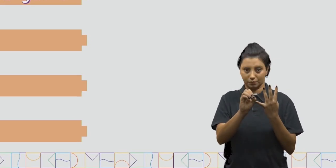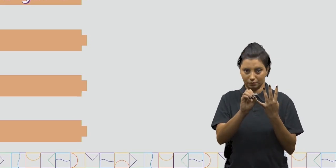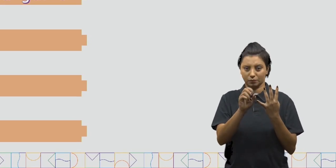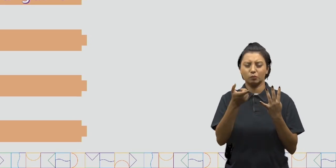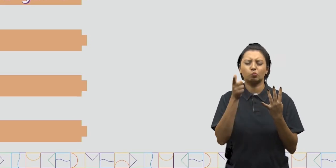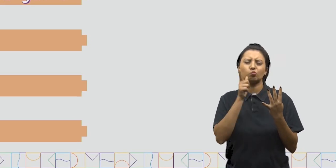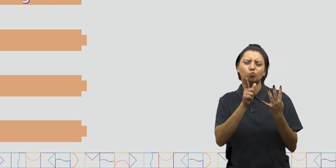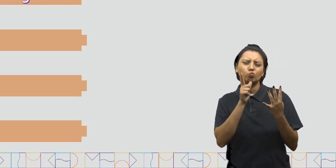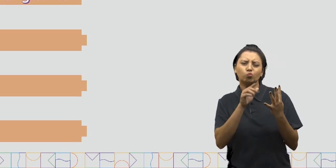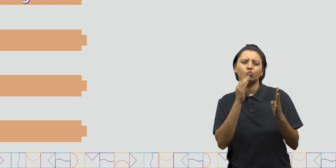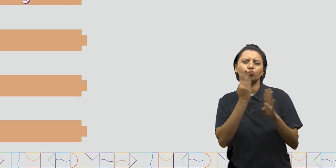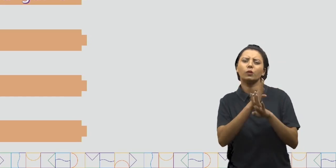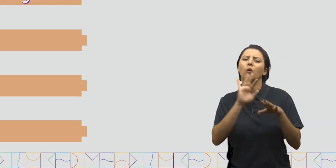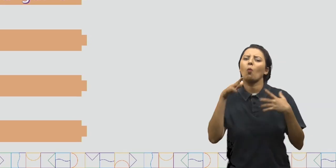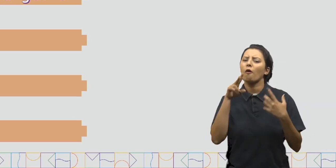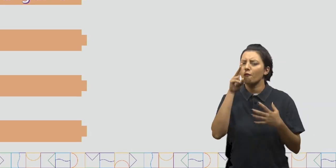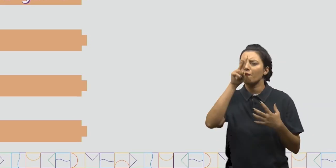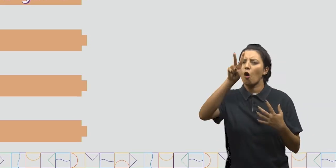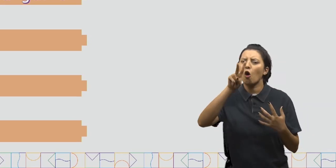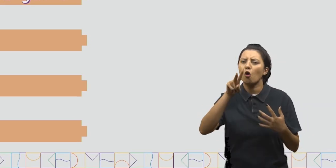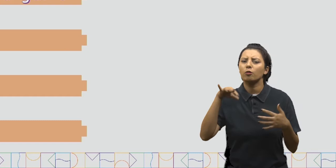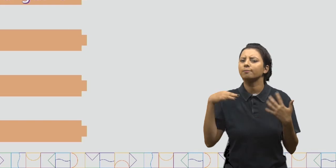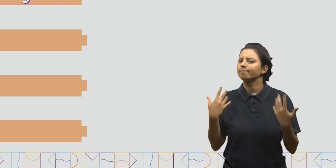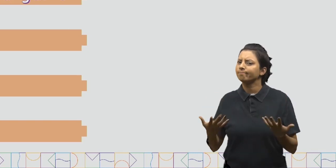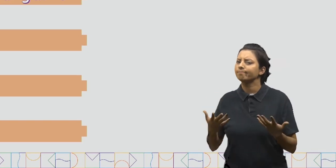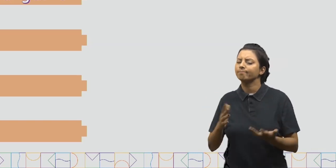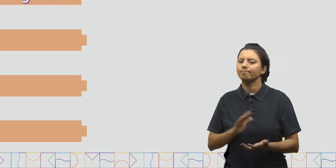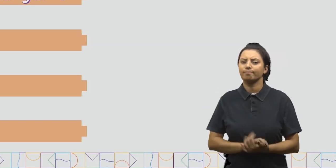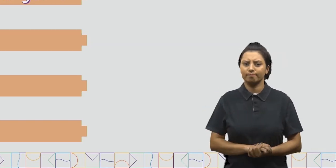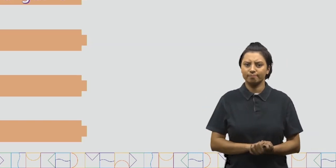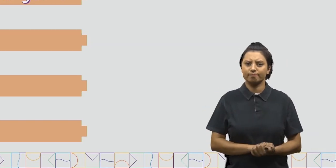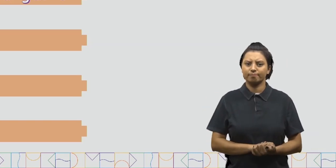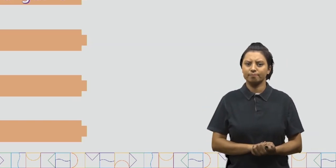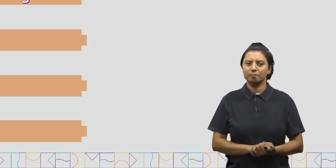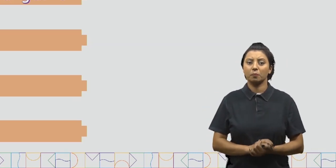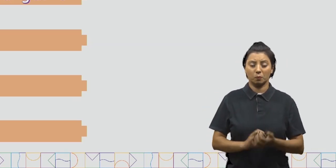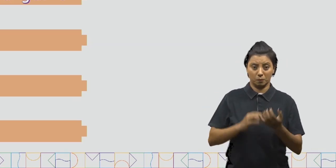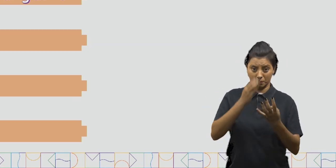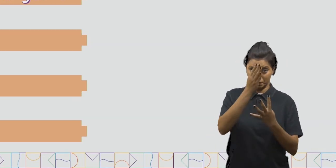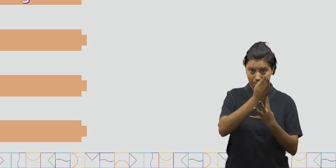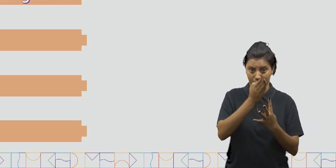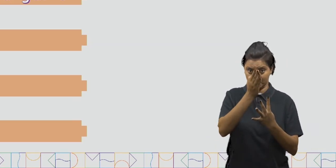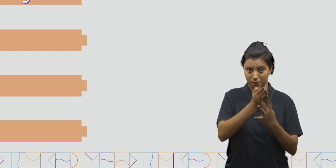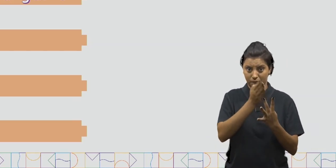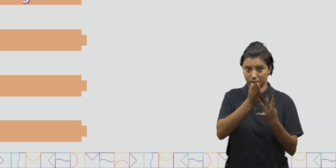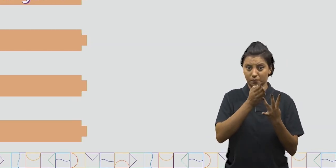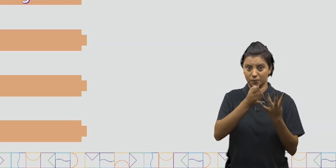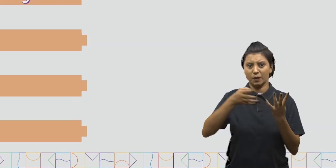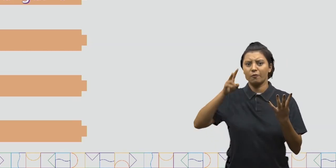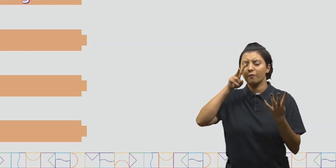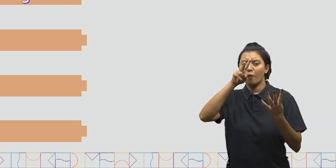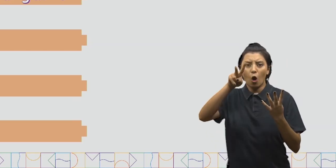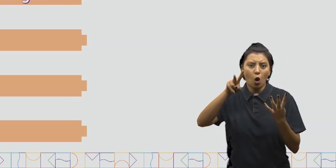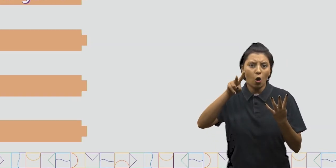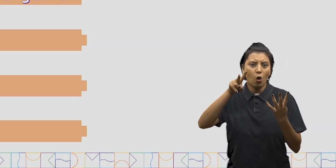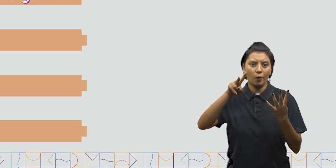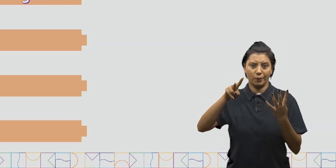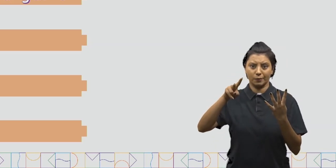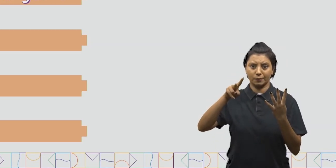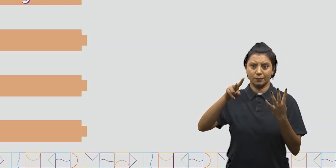Você consegue identificar qual é a sílaba tônica dessa palavra? Qual foi a sílaba que você falou mais